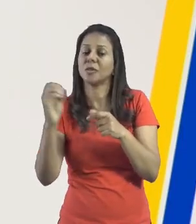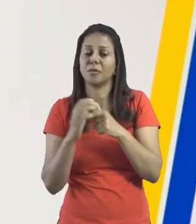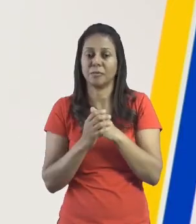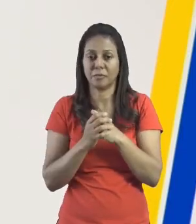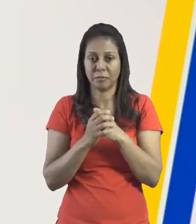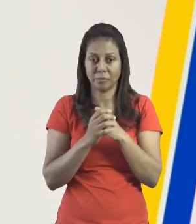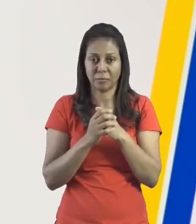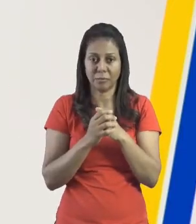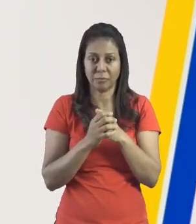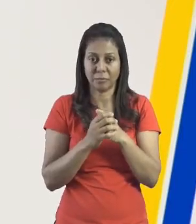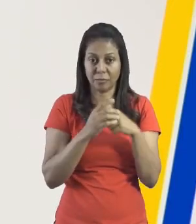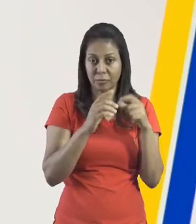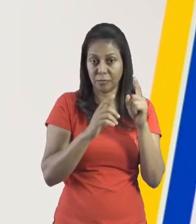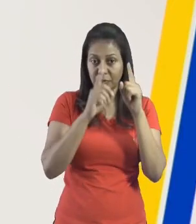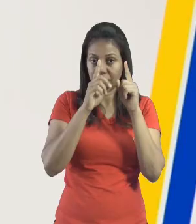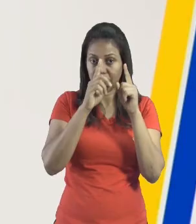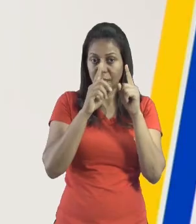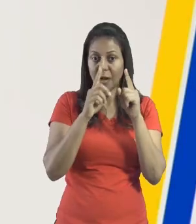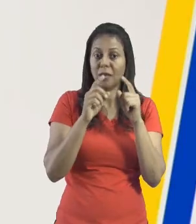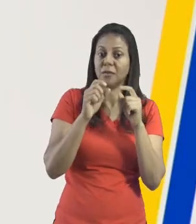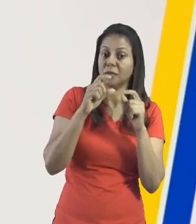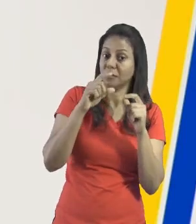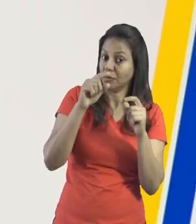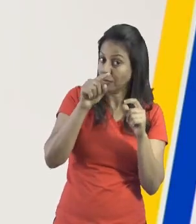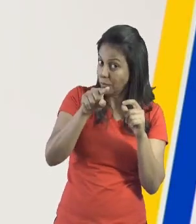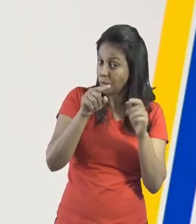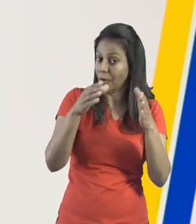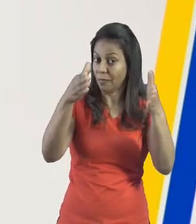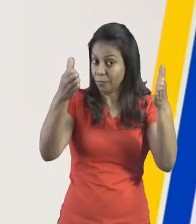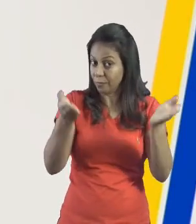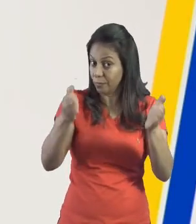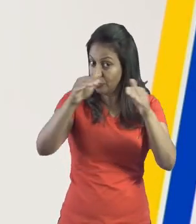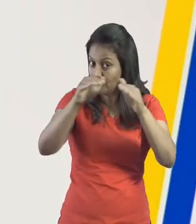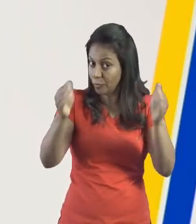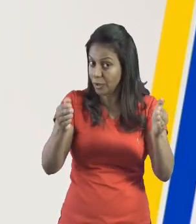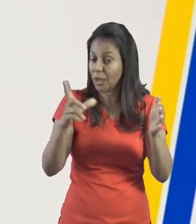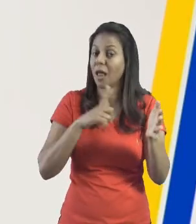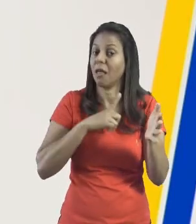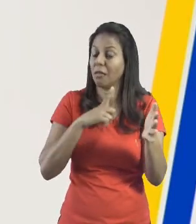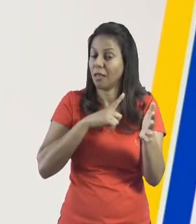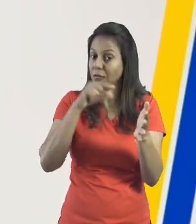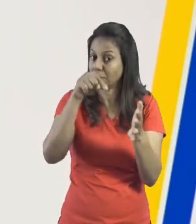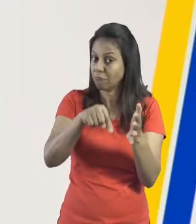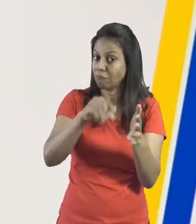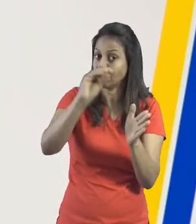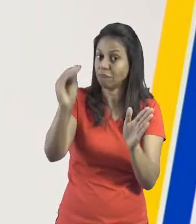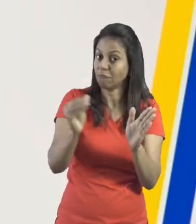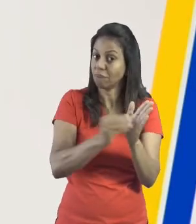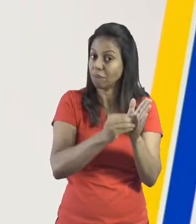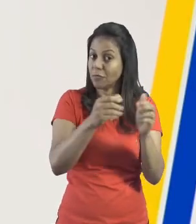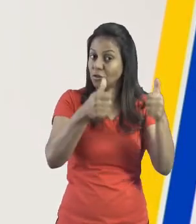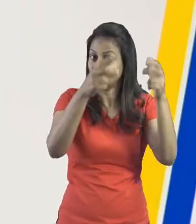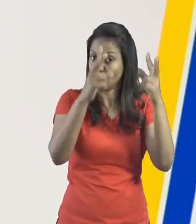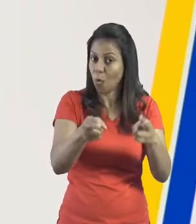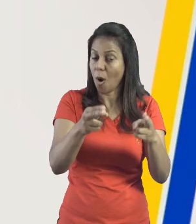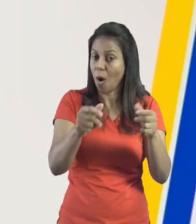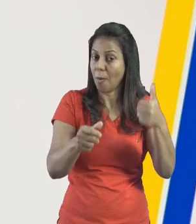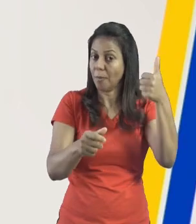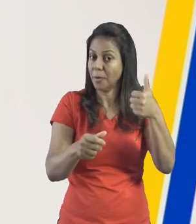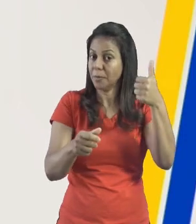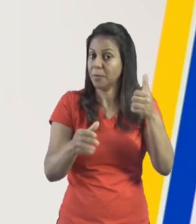Ou seja, essa segunda parte que vocês estão vendo aqui, realmente é a mesma da primeira, só que de